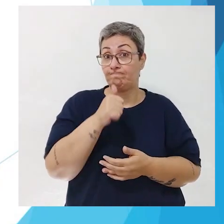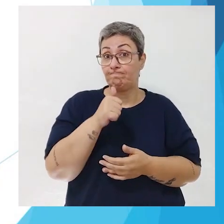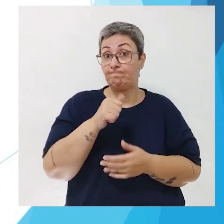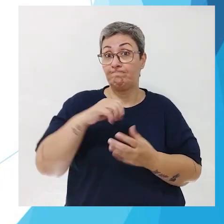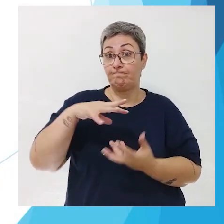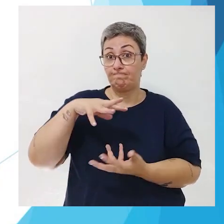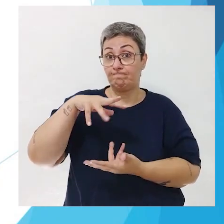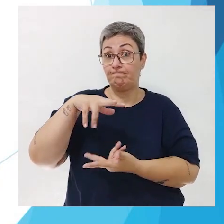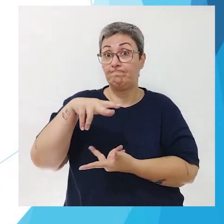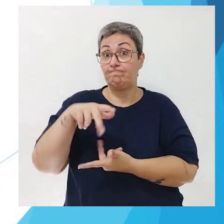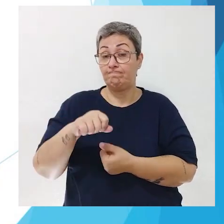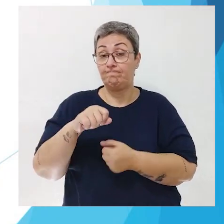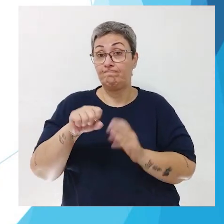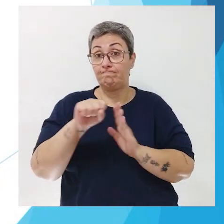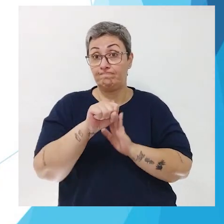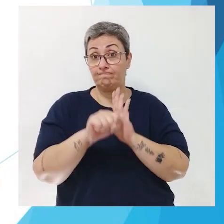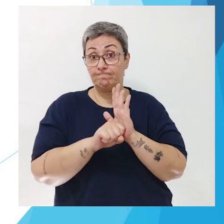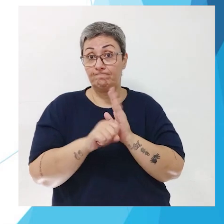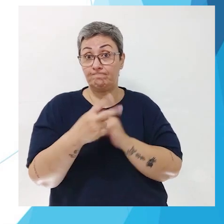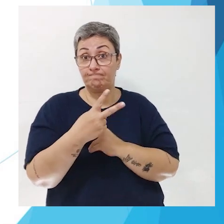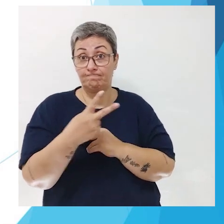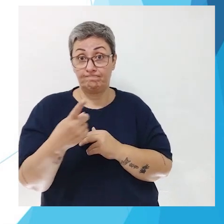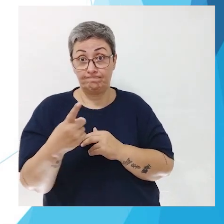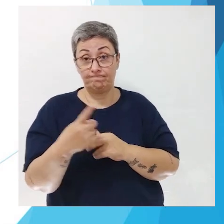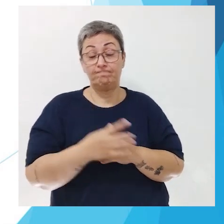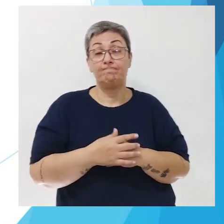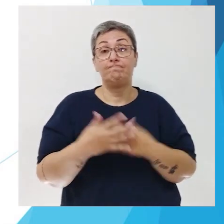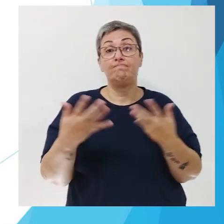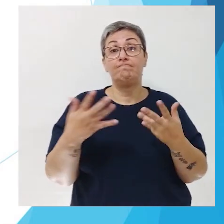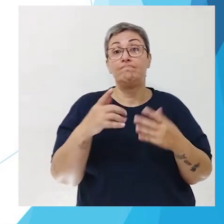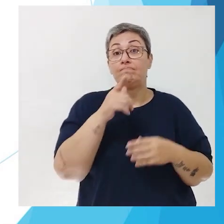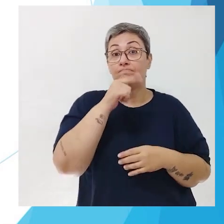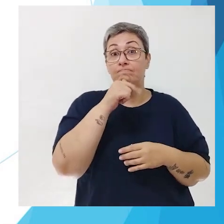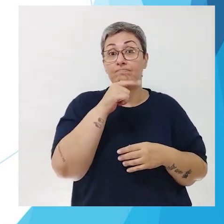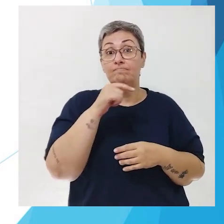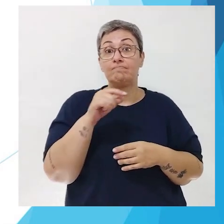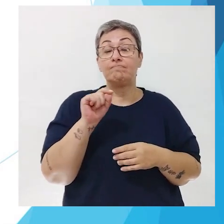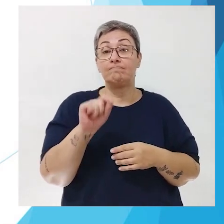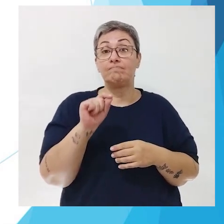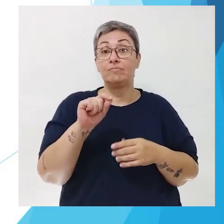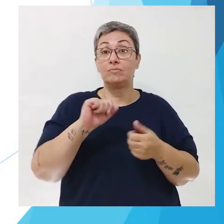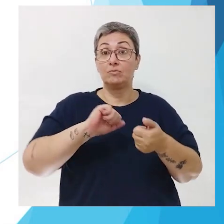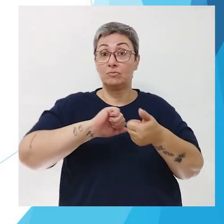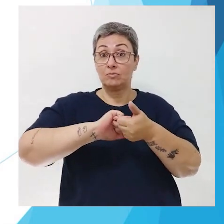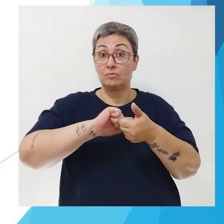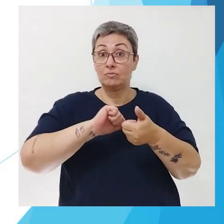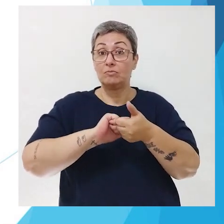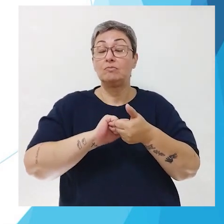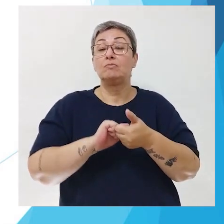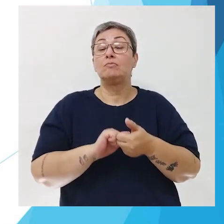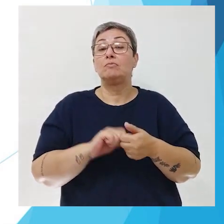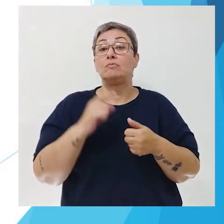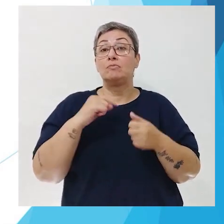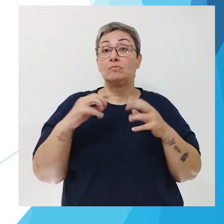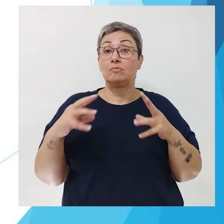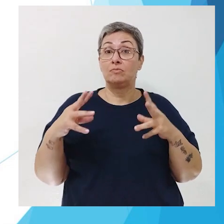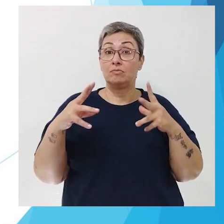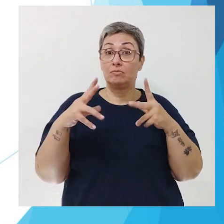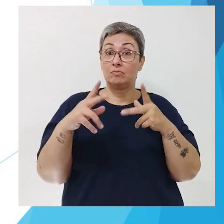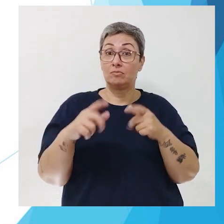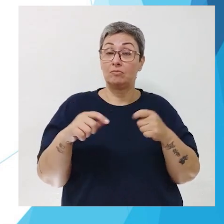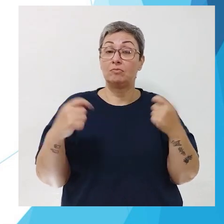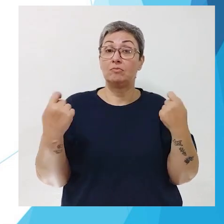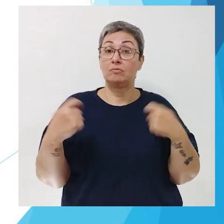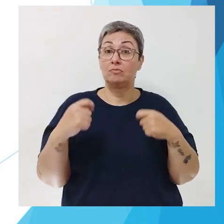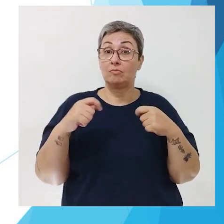potável no mundo no século XXI, né? A água de qualidade para